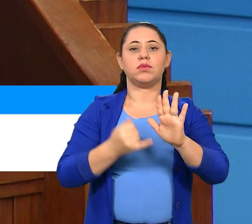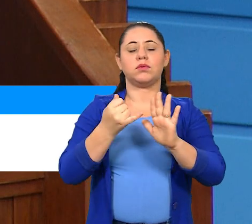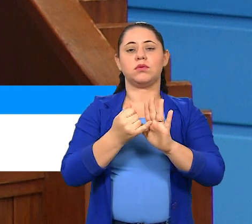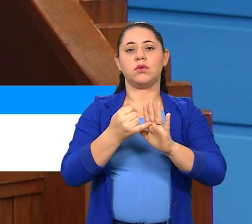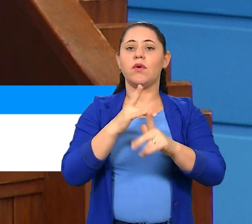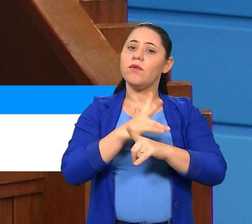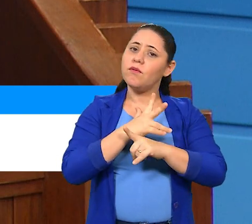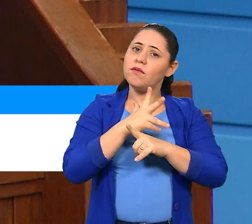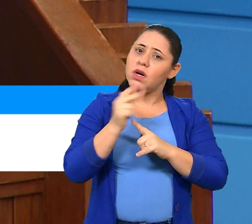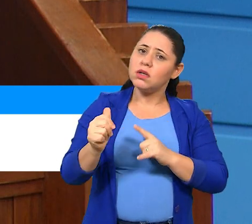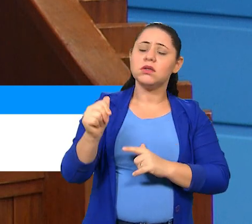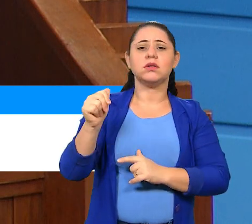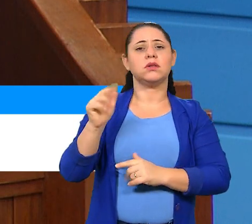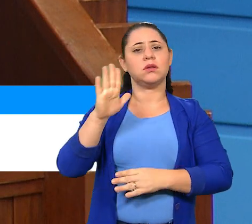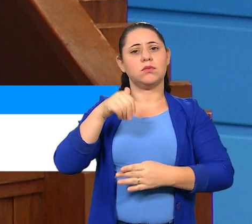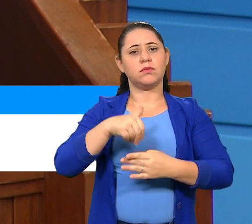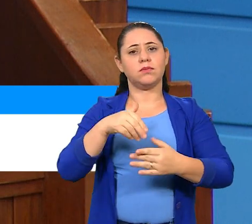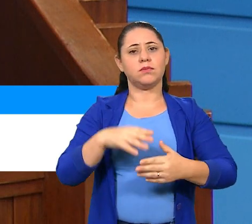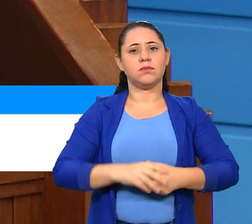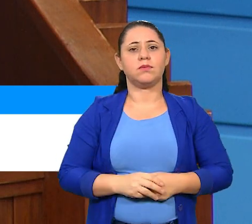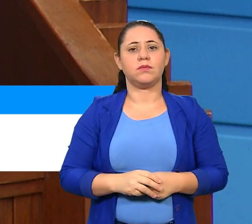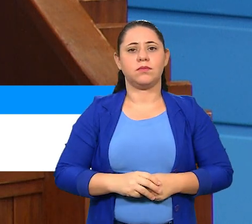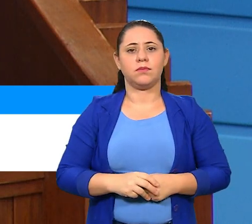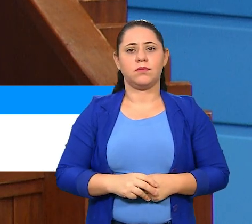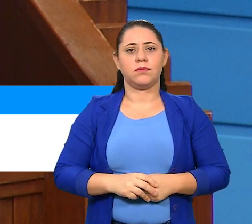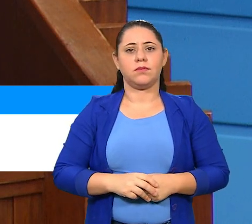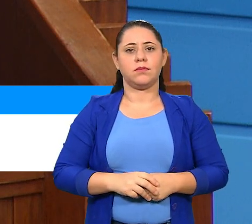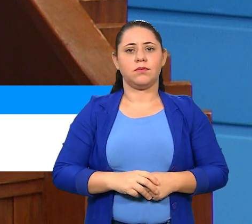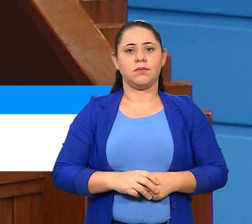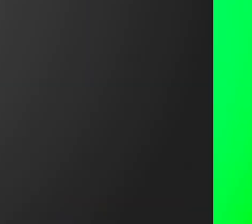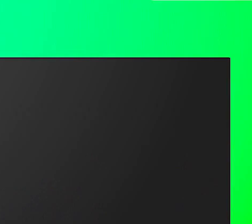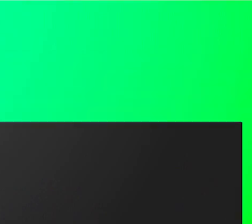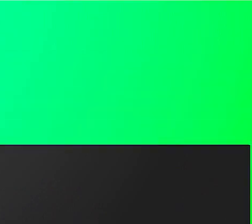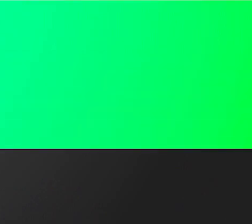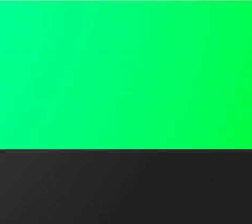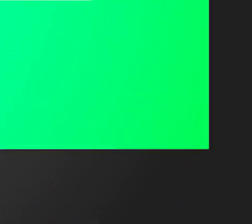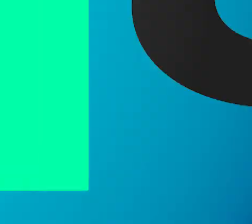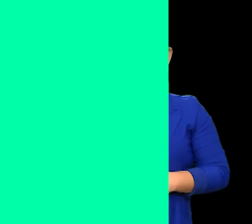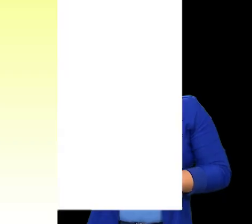dos votos aqui foi dentro foi para esse nosso projeto ganhamos